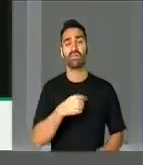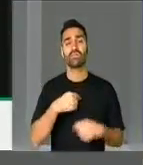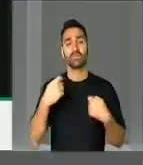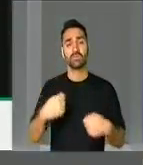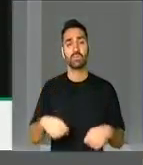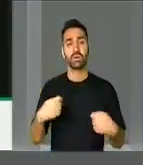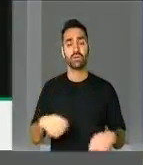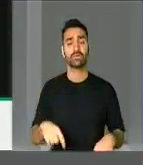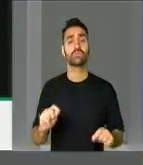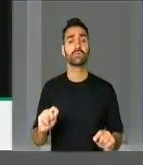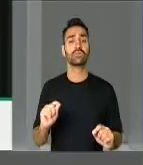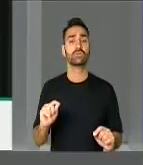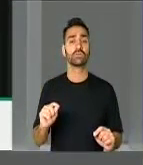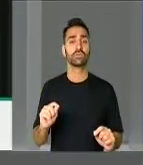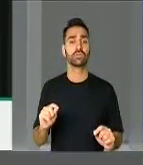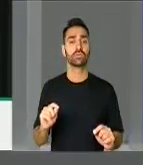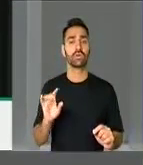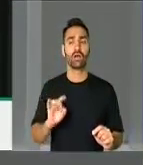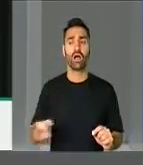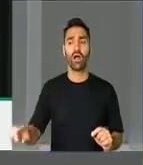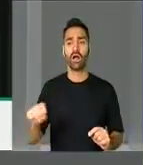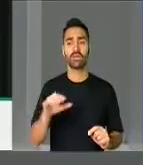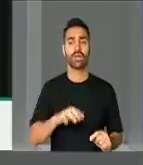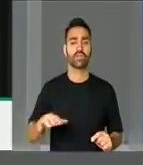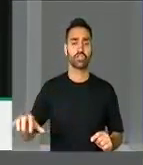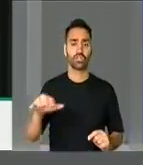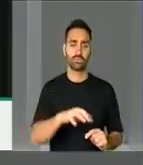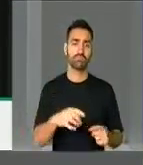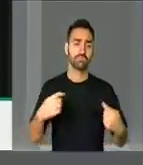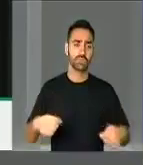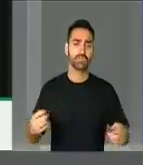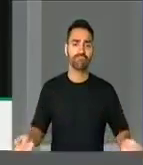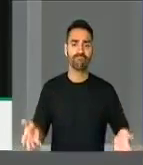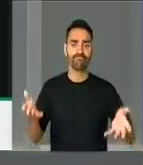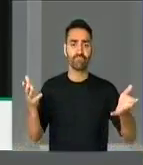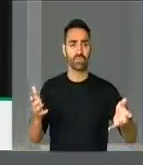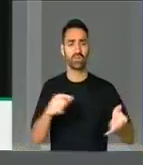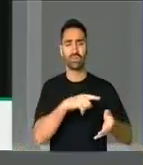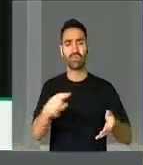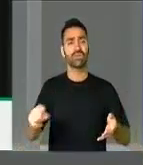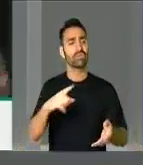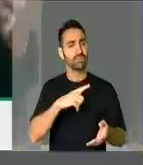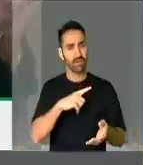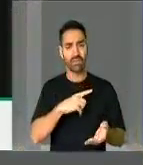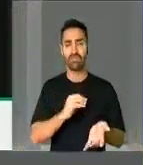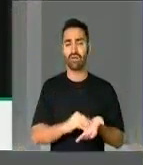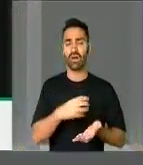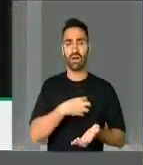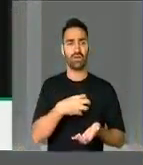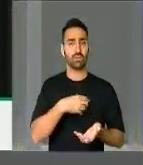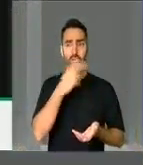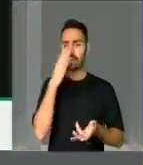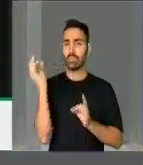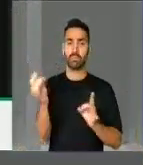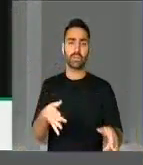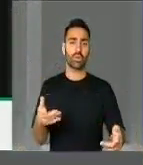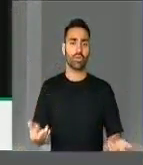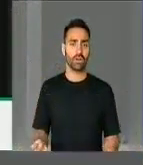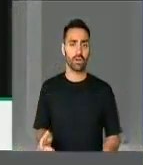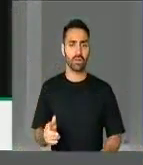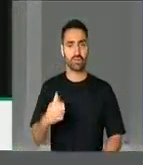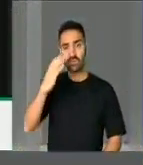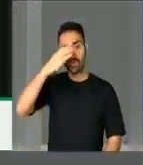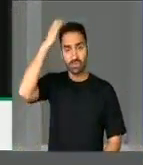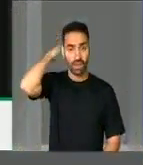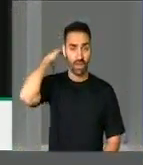necessitado em cada região do Brasil. A população está carente, está ao Deus dará. O governo de